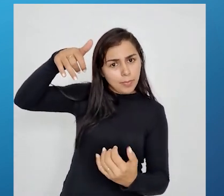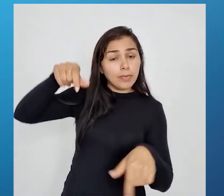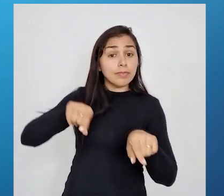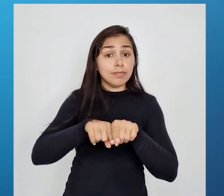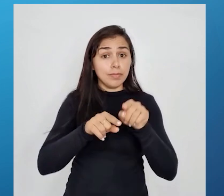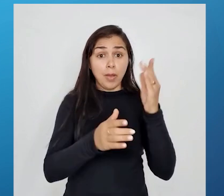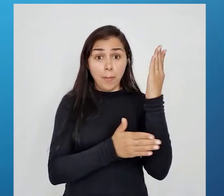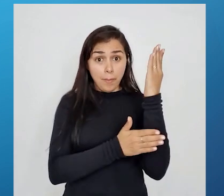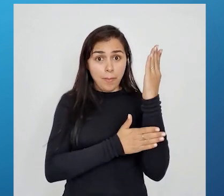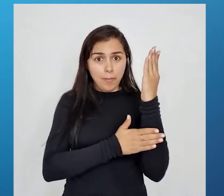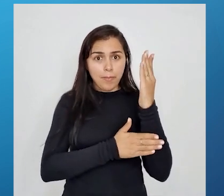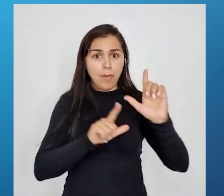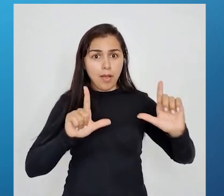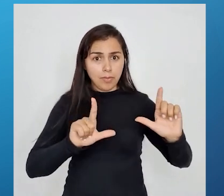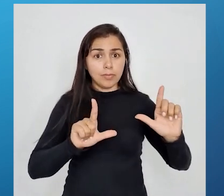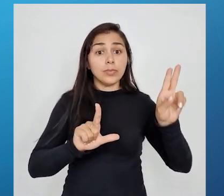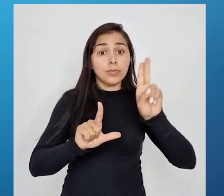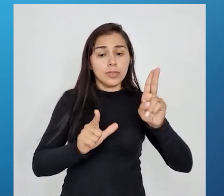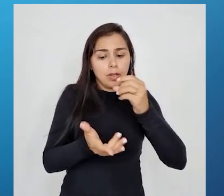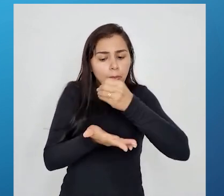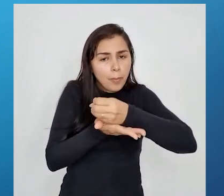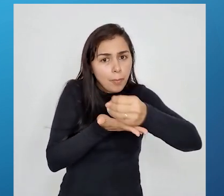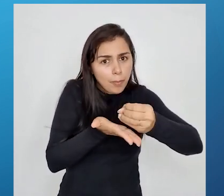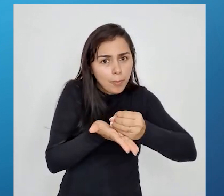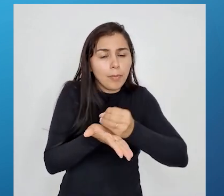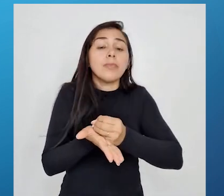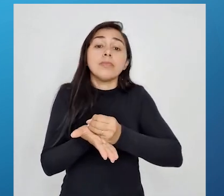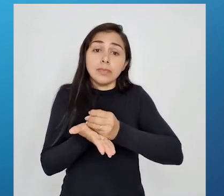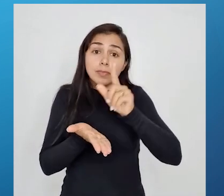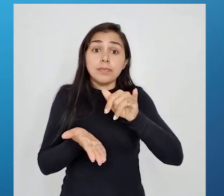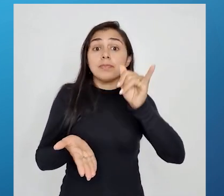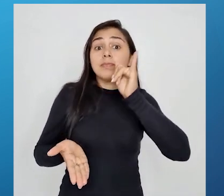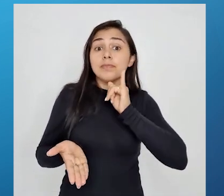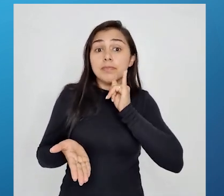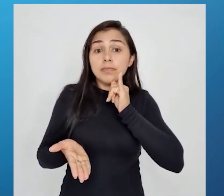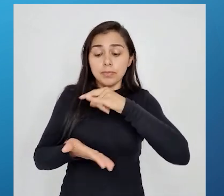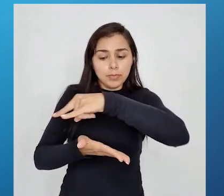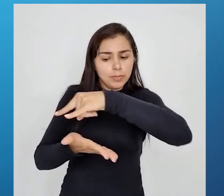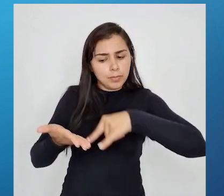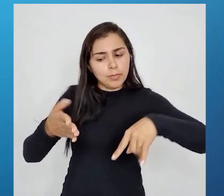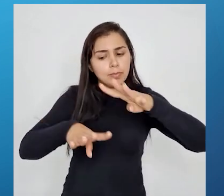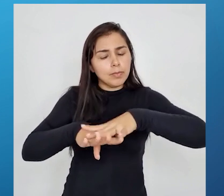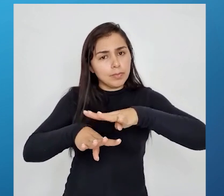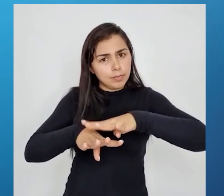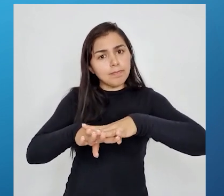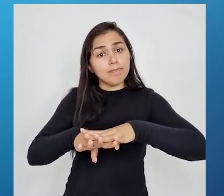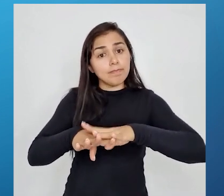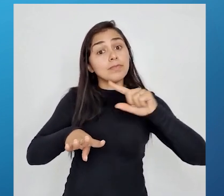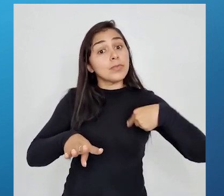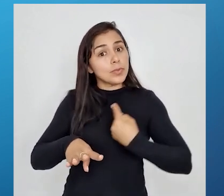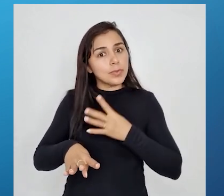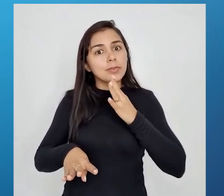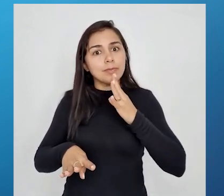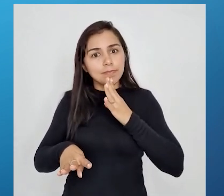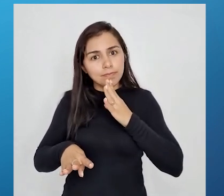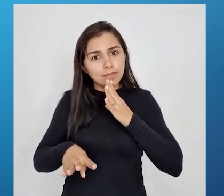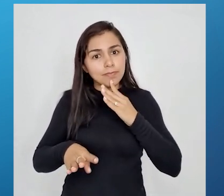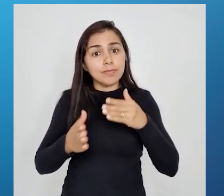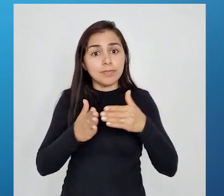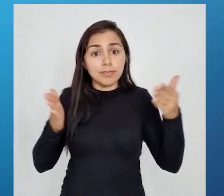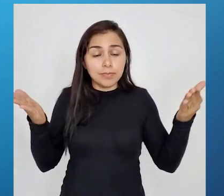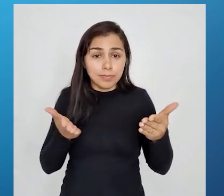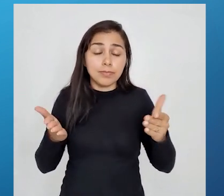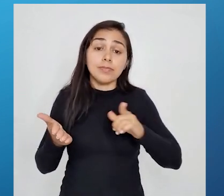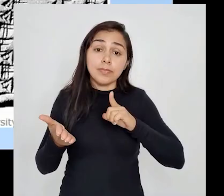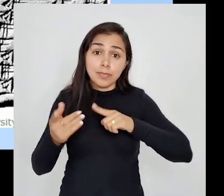cuneiforme Plimpton são exemplos de documentos matemáticos que chegaram aos nossos dias e que contêm elementos